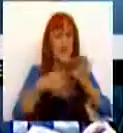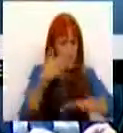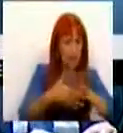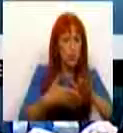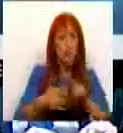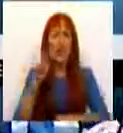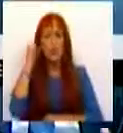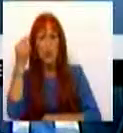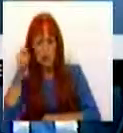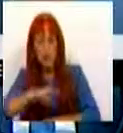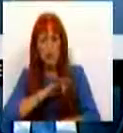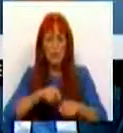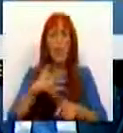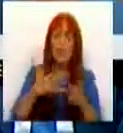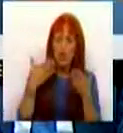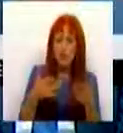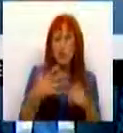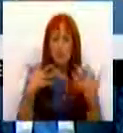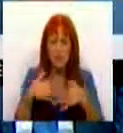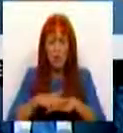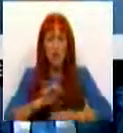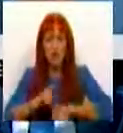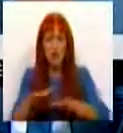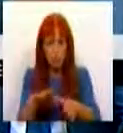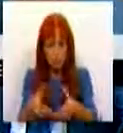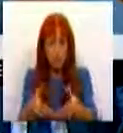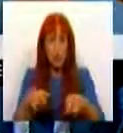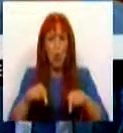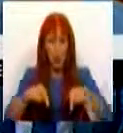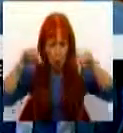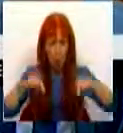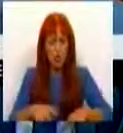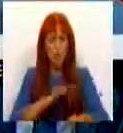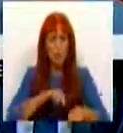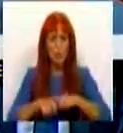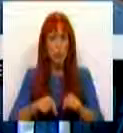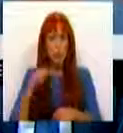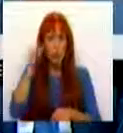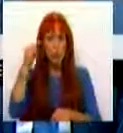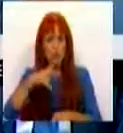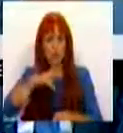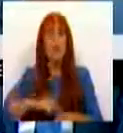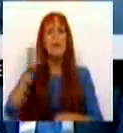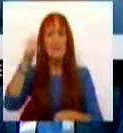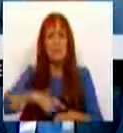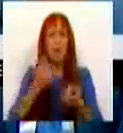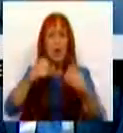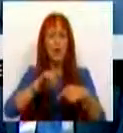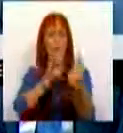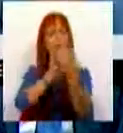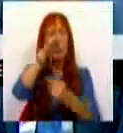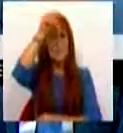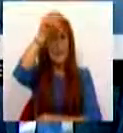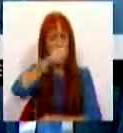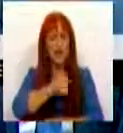no turismo, Sr. Deputado, queremos ajudar de forma integrada aquela comunidade. Hoje mesmo, Sr. Deputado, o Turismo de Portugal está também a reunir no